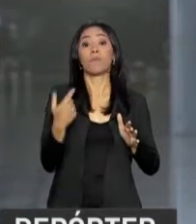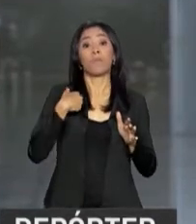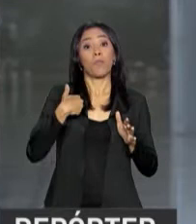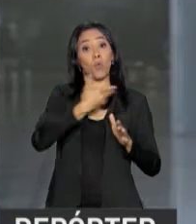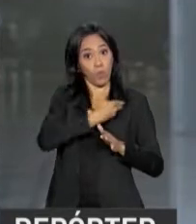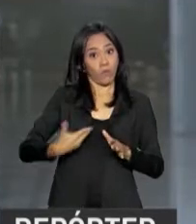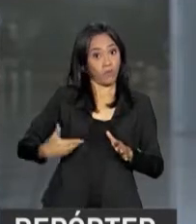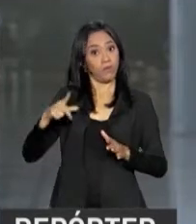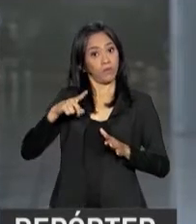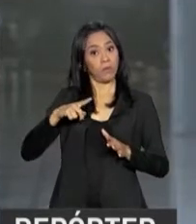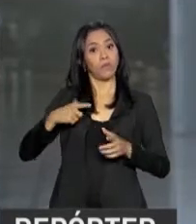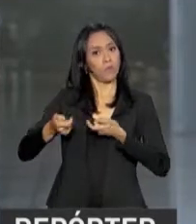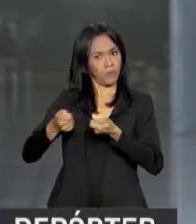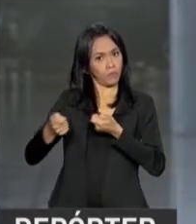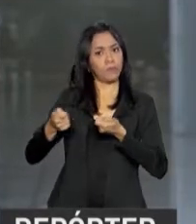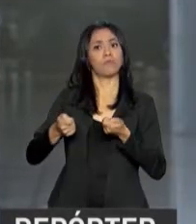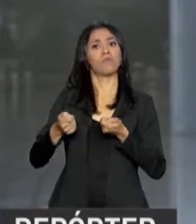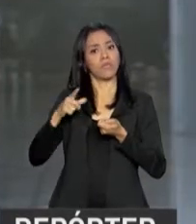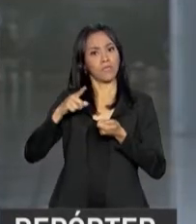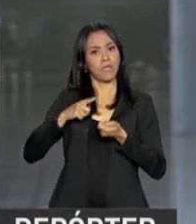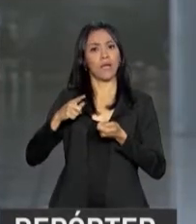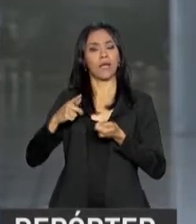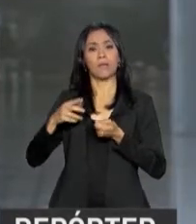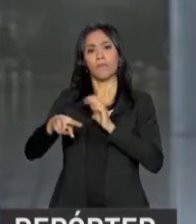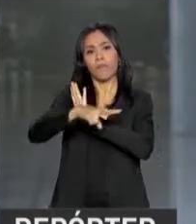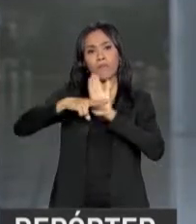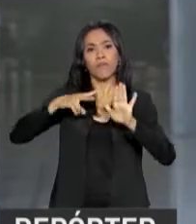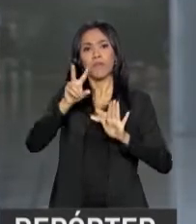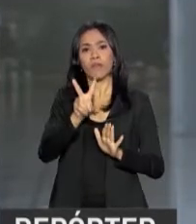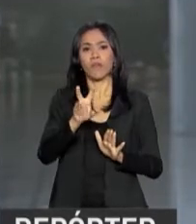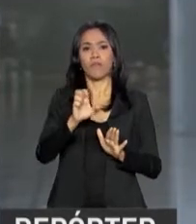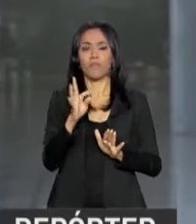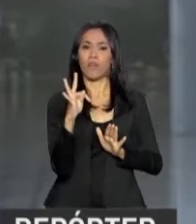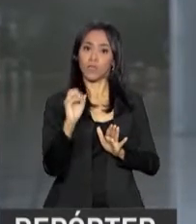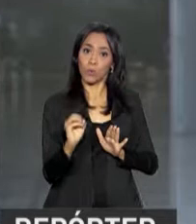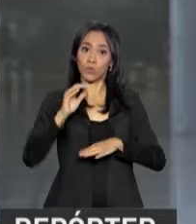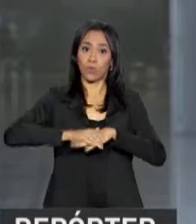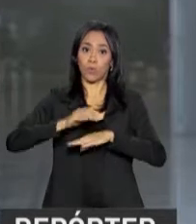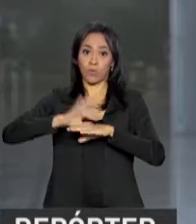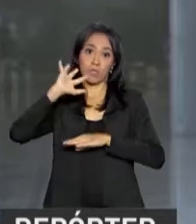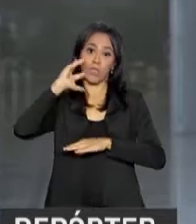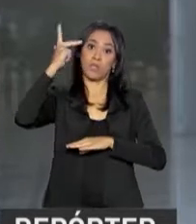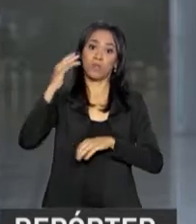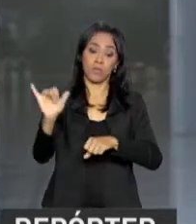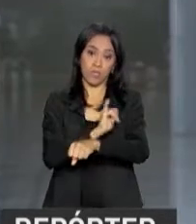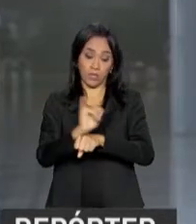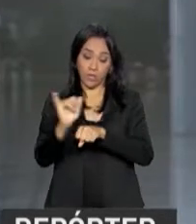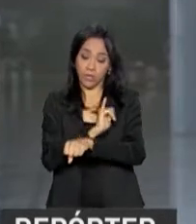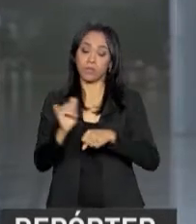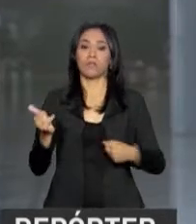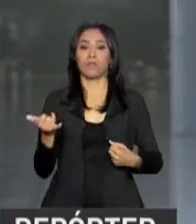ação especial que lhe dá direito a veto sobre decisões estratégicas como por exemplo a mudança e do controle